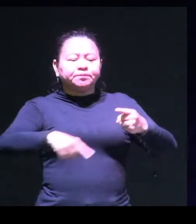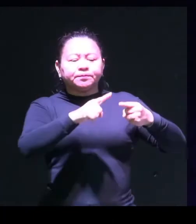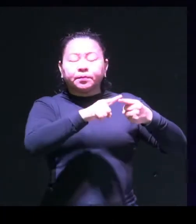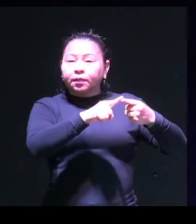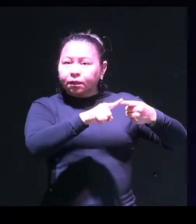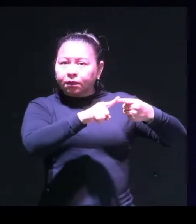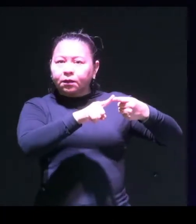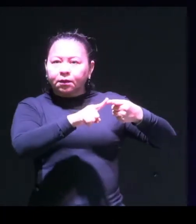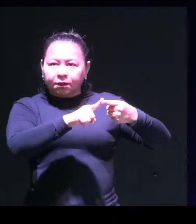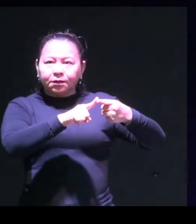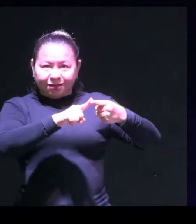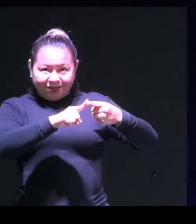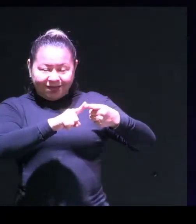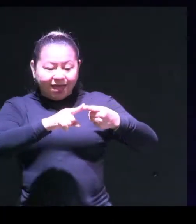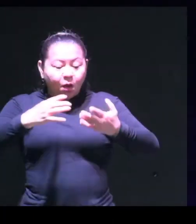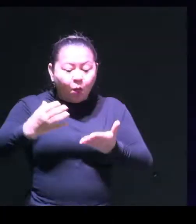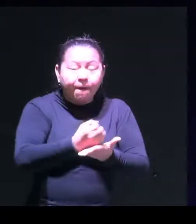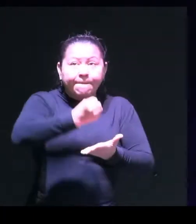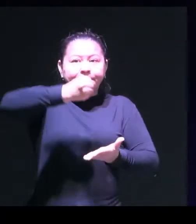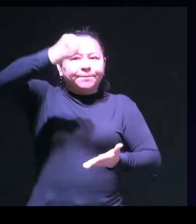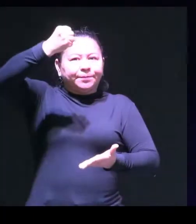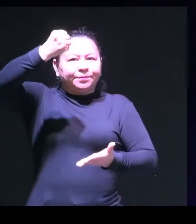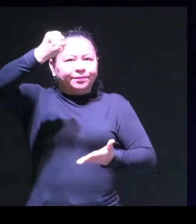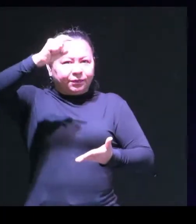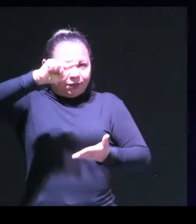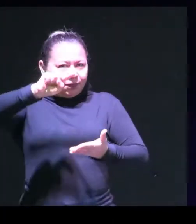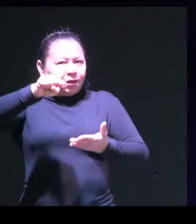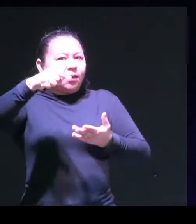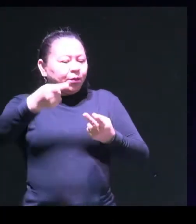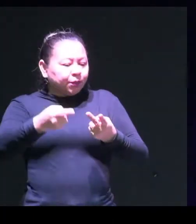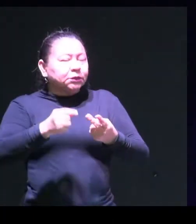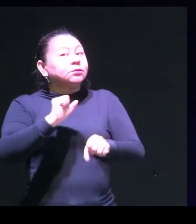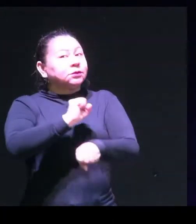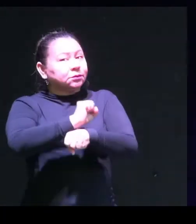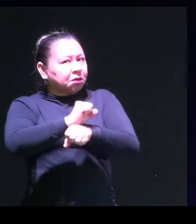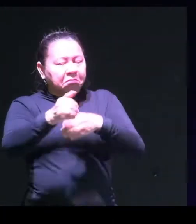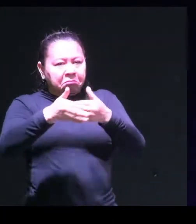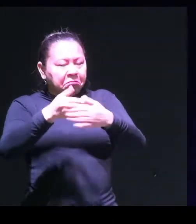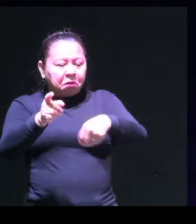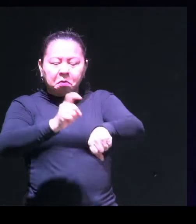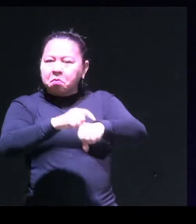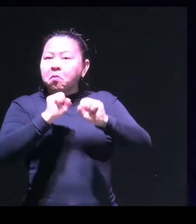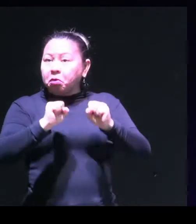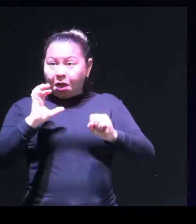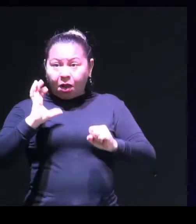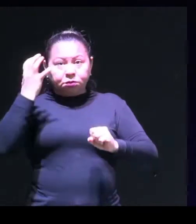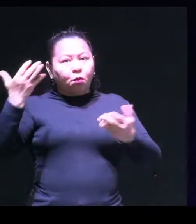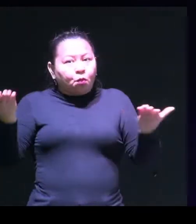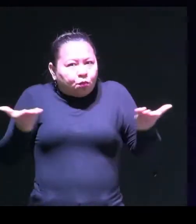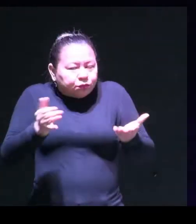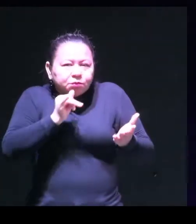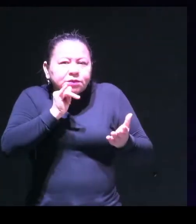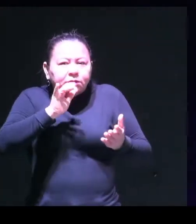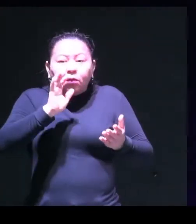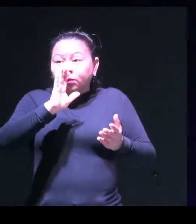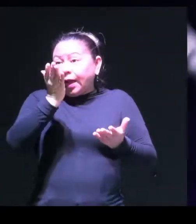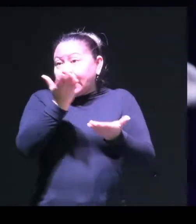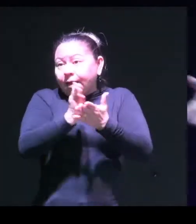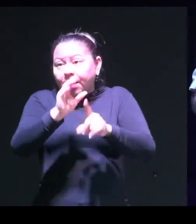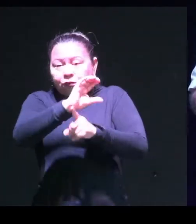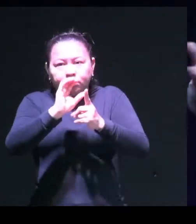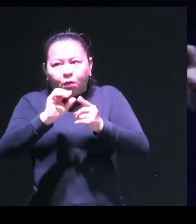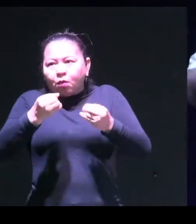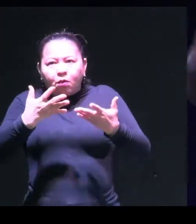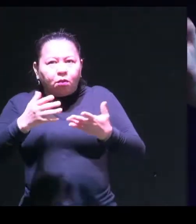um deles é o arrebatamento da igreja, que é o próximo evento que nós estamos aguardando a qualquer momento, pode acontecer hoje, antes de terminar esse culto, ou